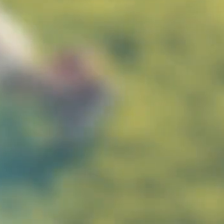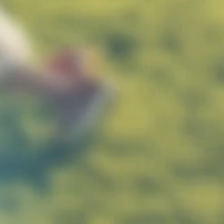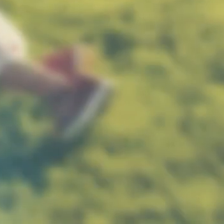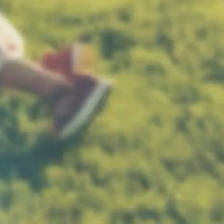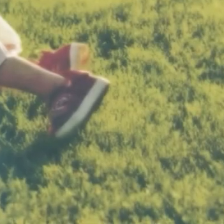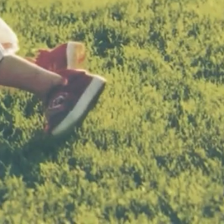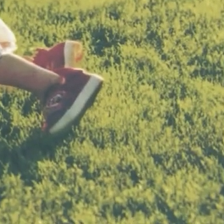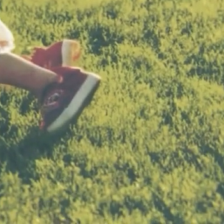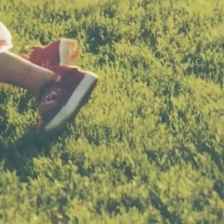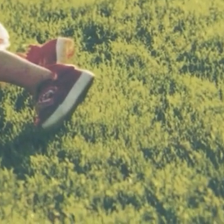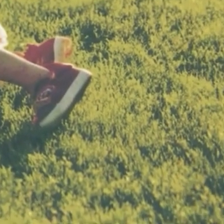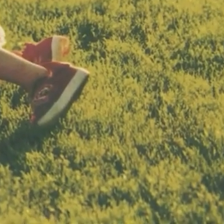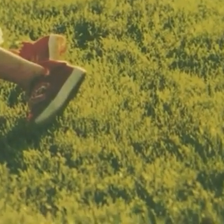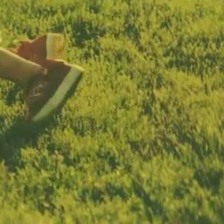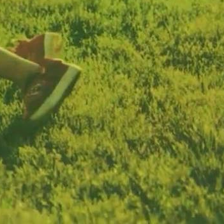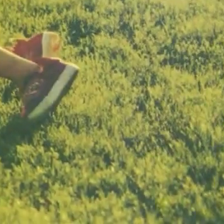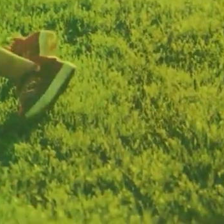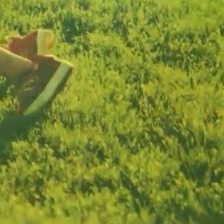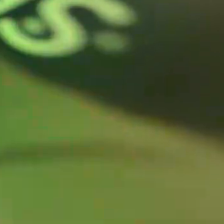Música